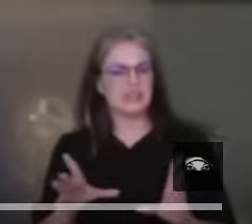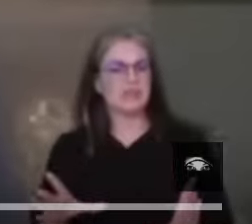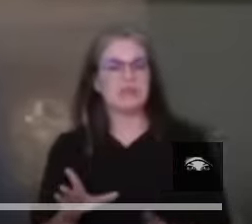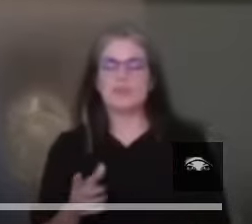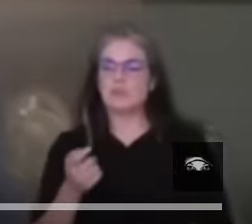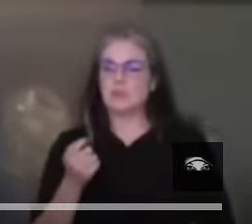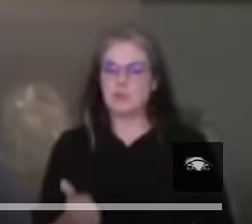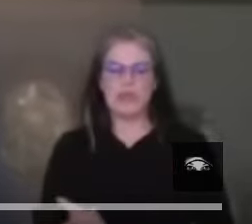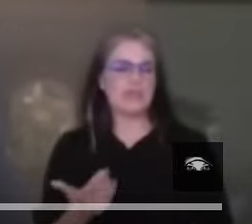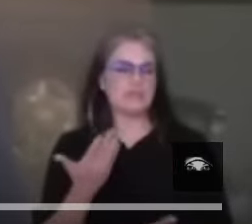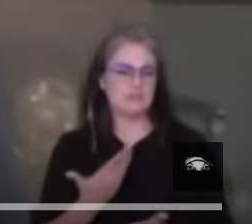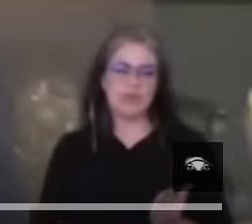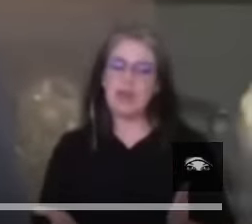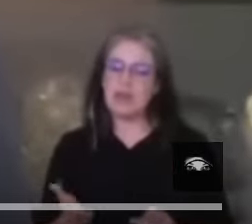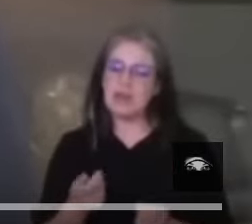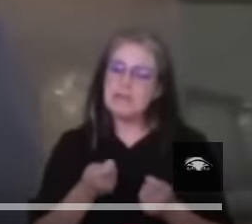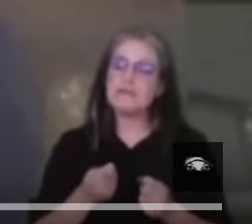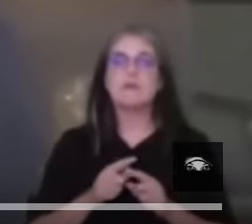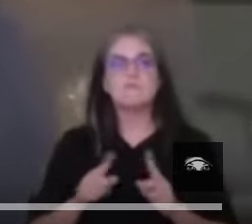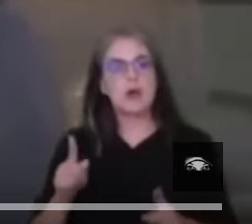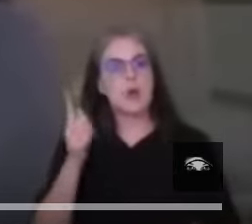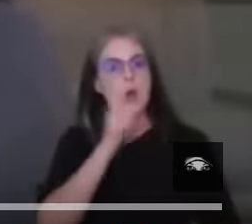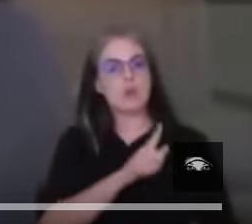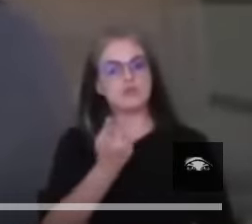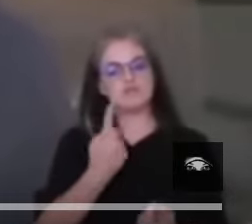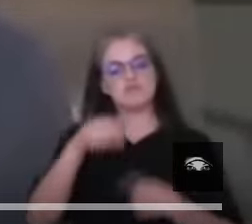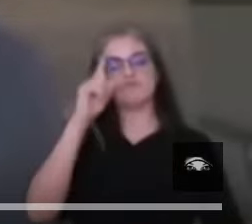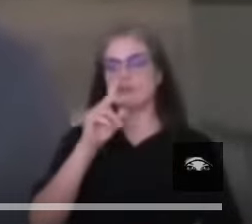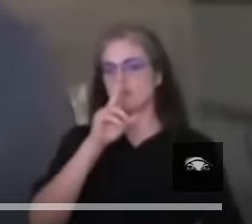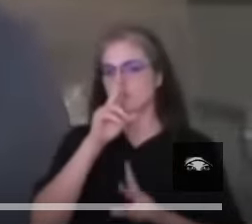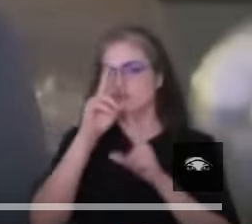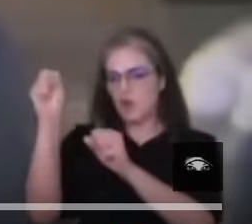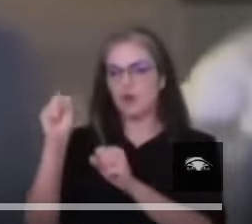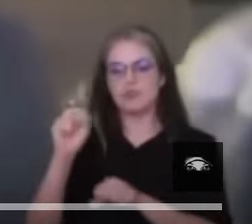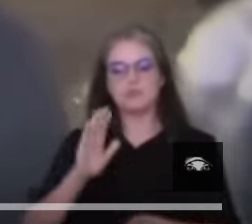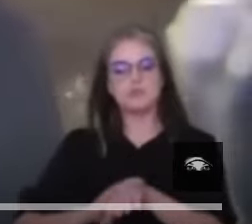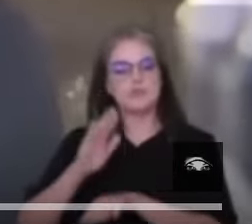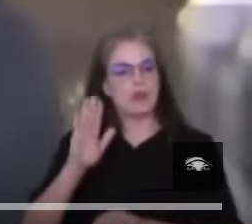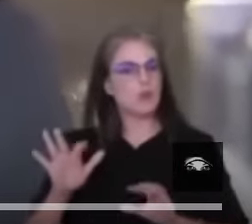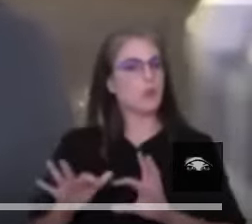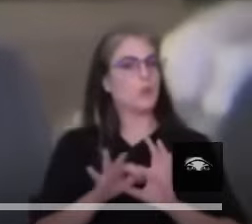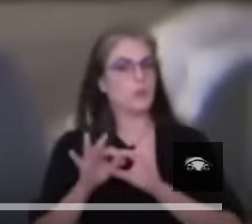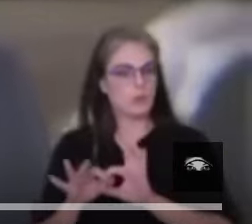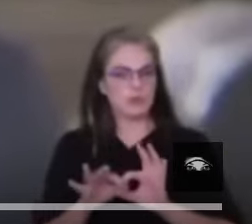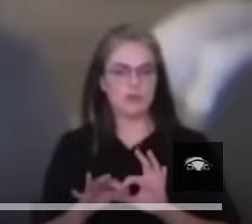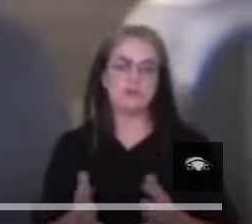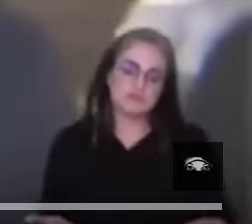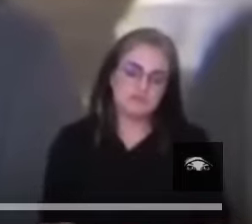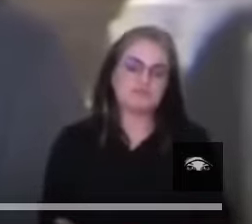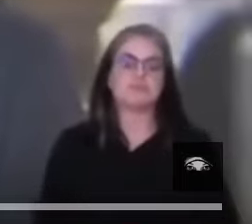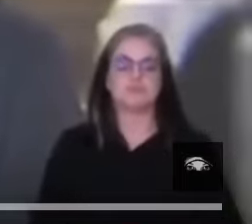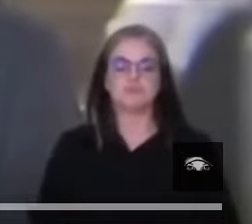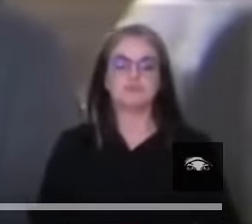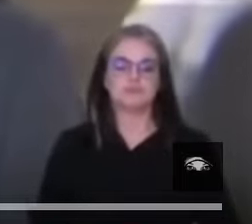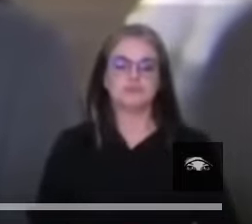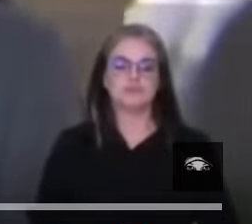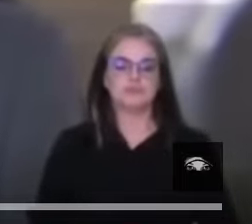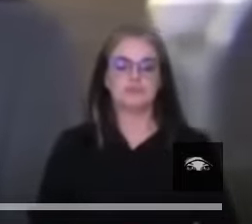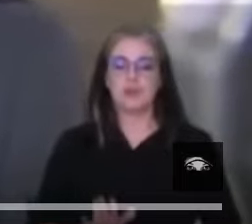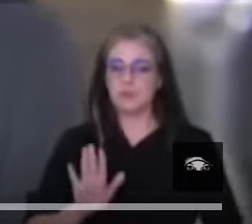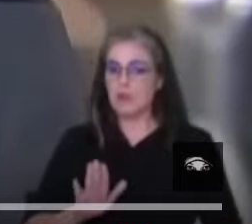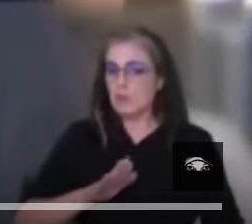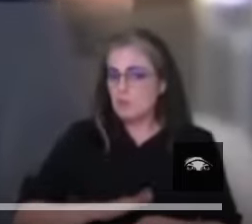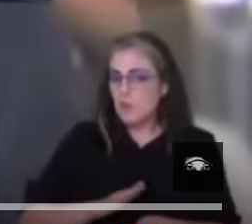testada. Mas saiu ainda mais forte, saiu fortalecida com as instituições unidas. Ali foi um momento de gestão